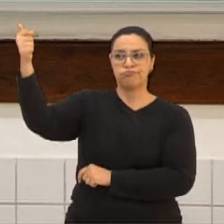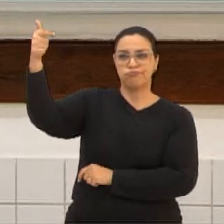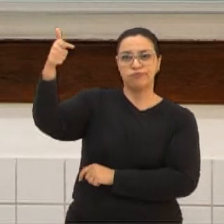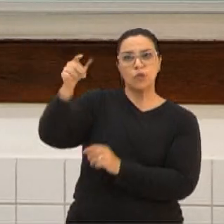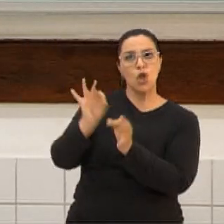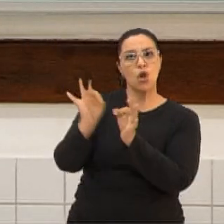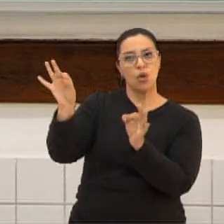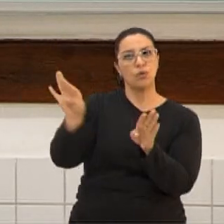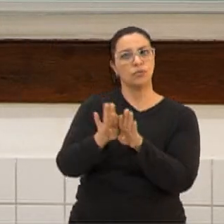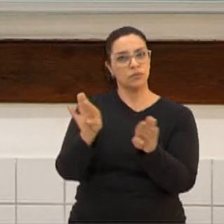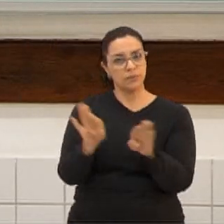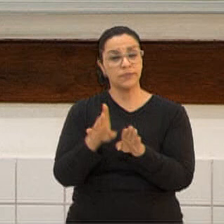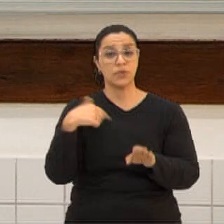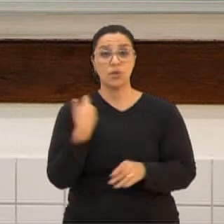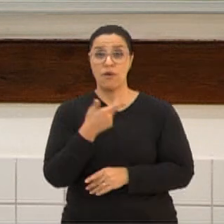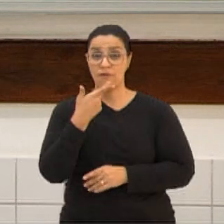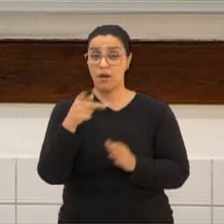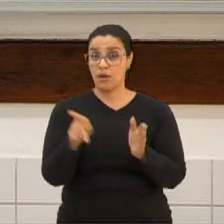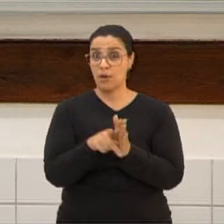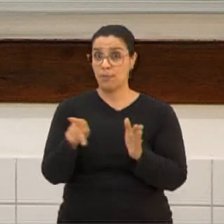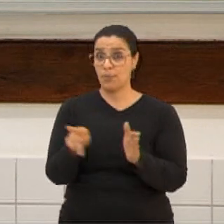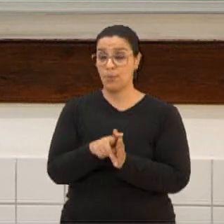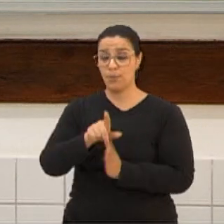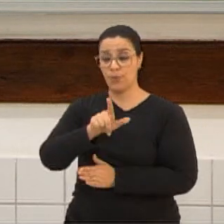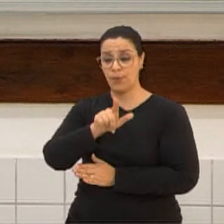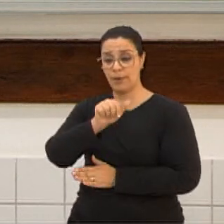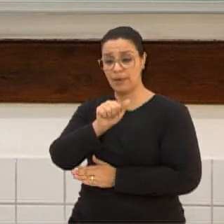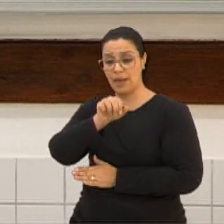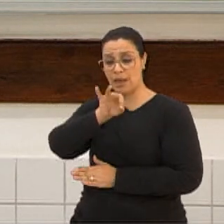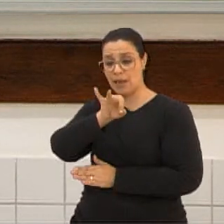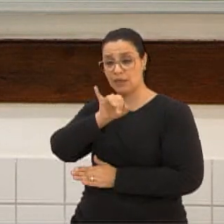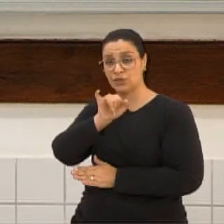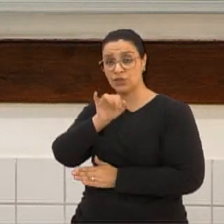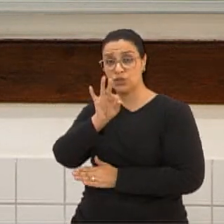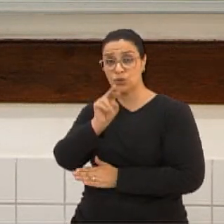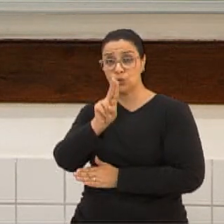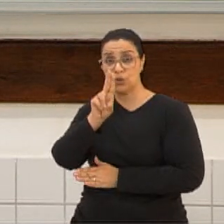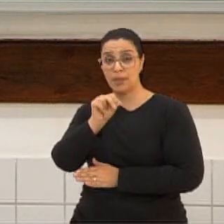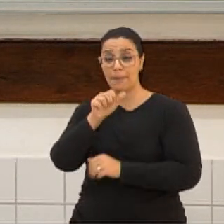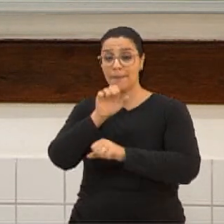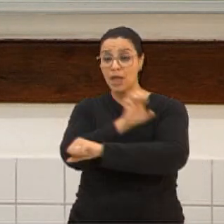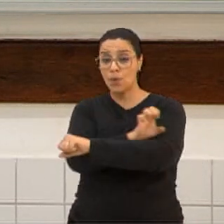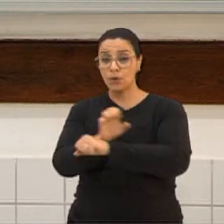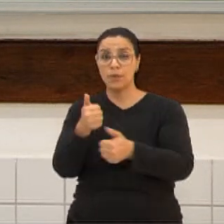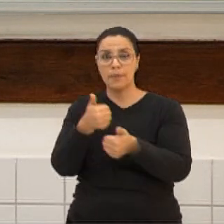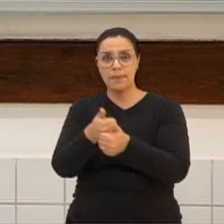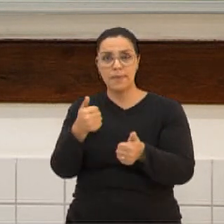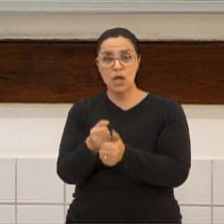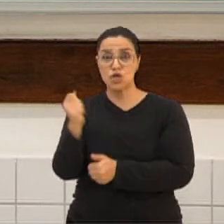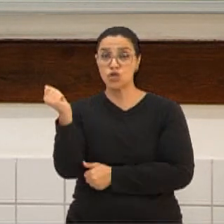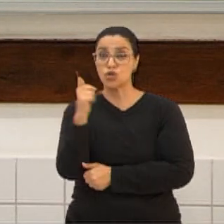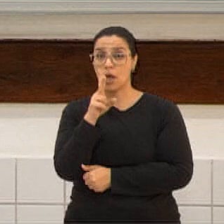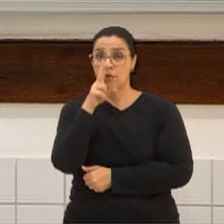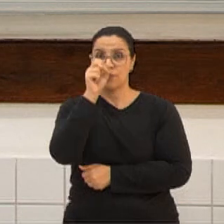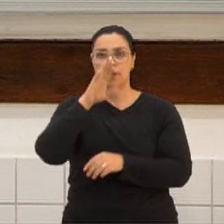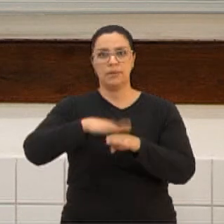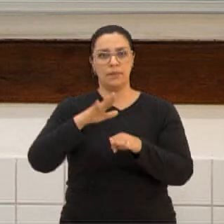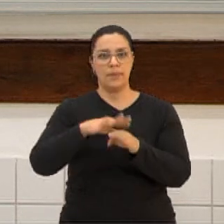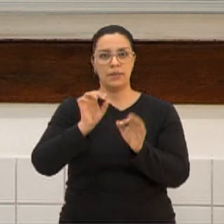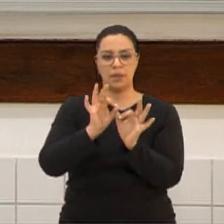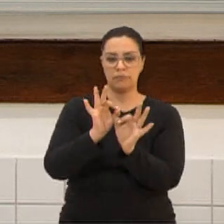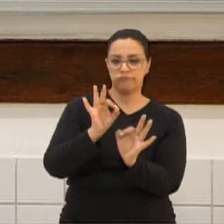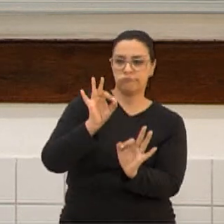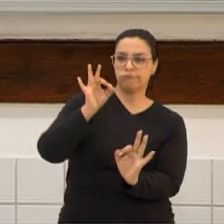para você que em baixas latitudes, próxima à linha do Equador, os raios solares incidem perpendicular.